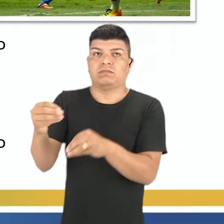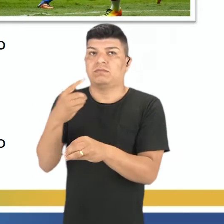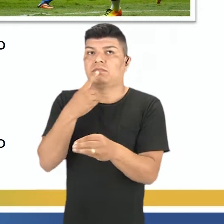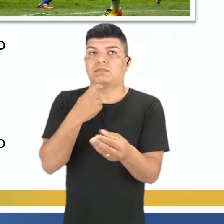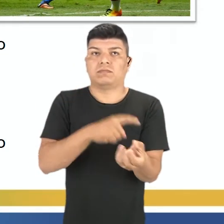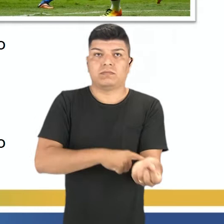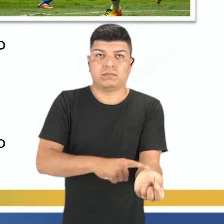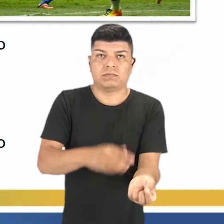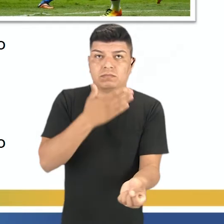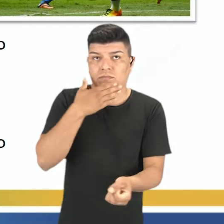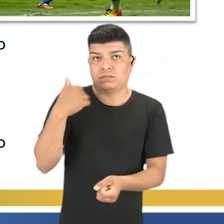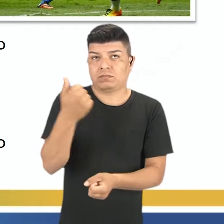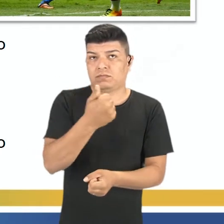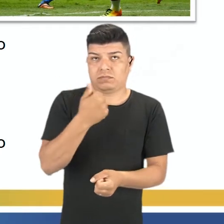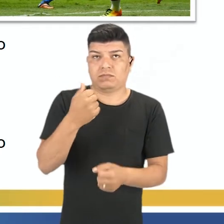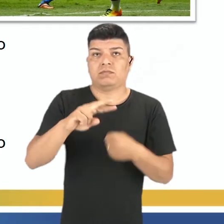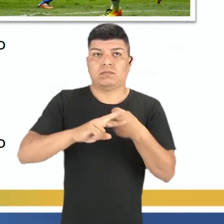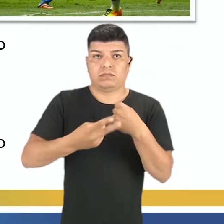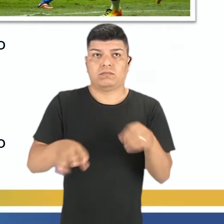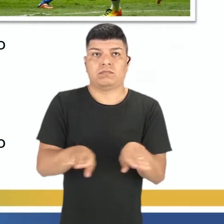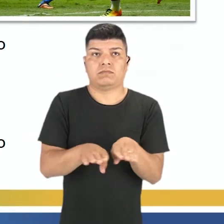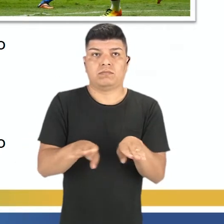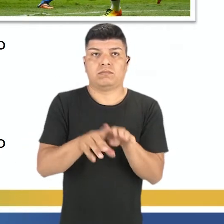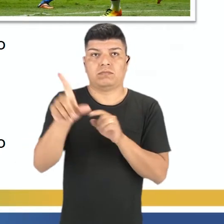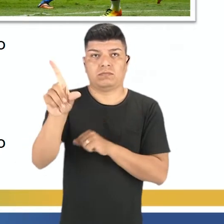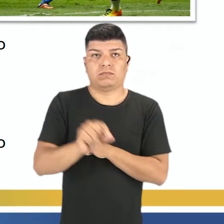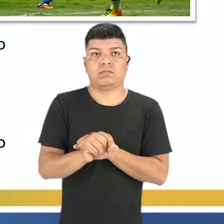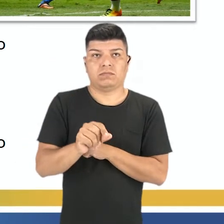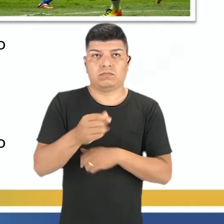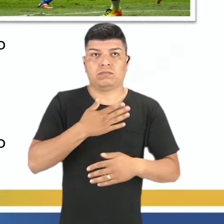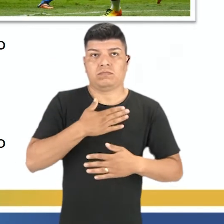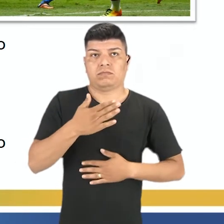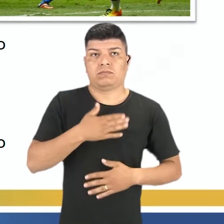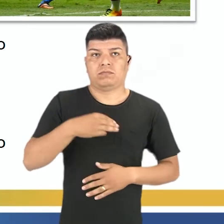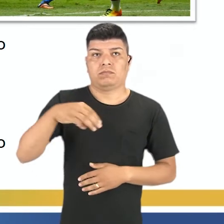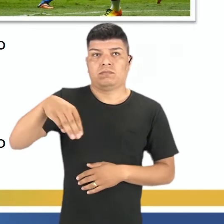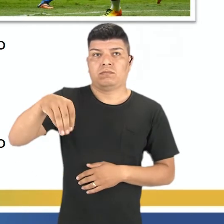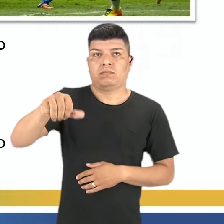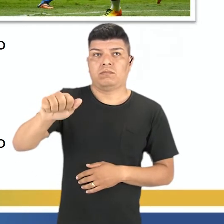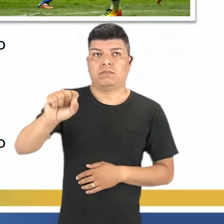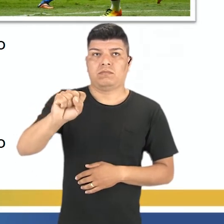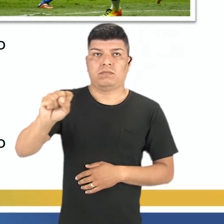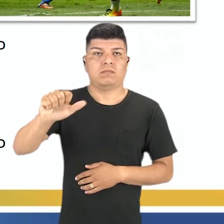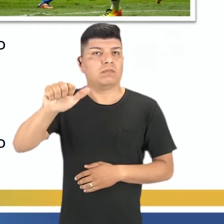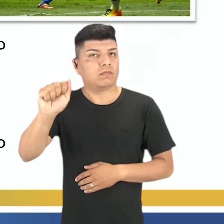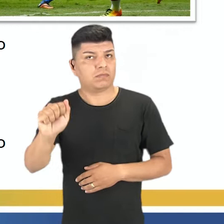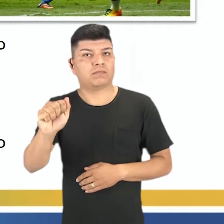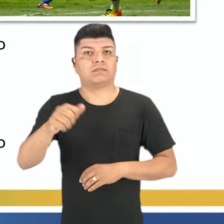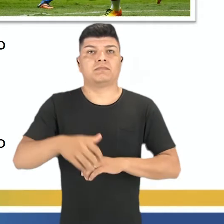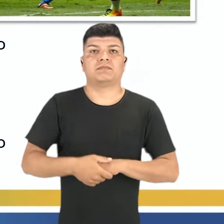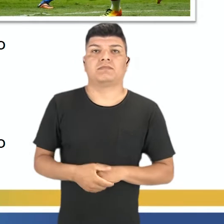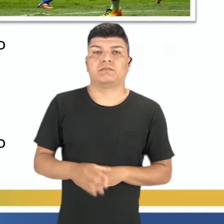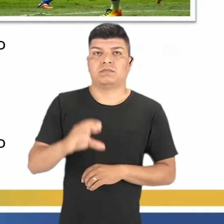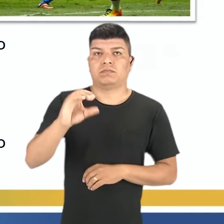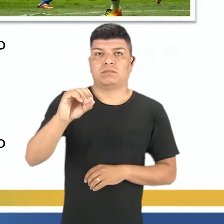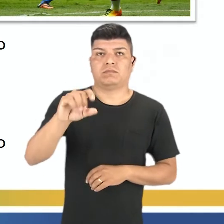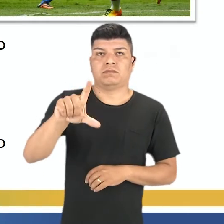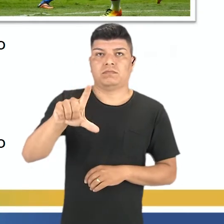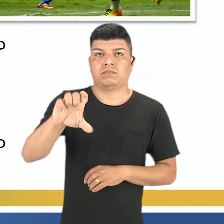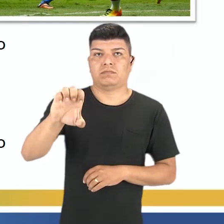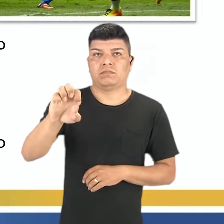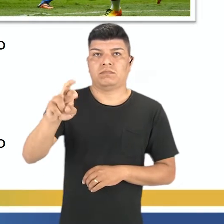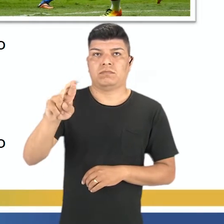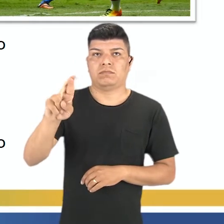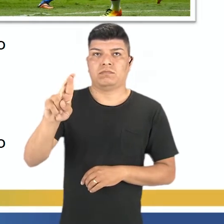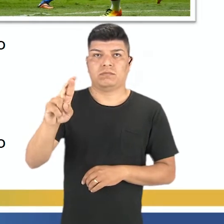circulação sanguínea, consequentemente, redução da massa corporal, diminuindo o colesterol ruim, redução da frequência cardíaca de repouso e de esforço,